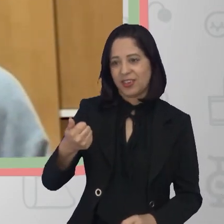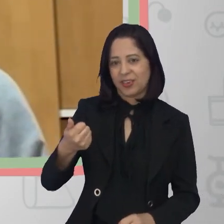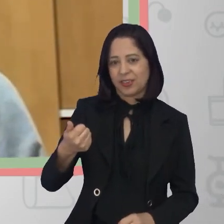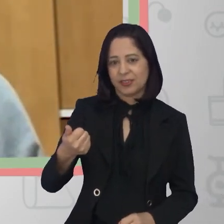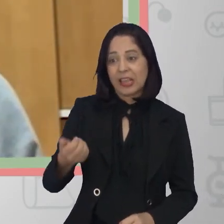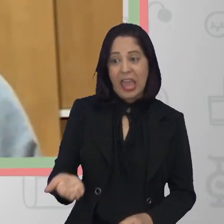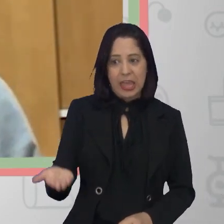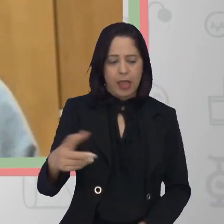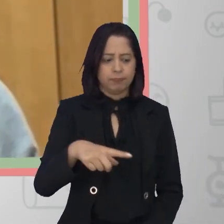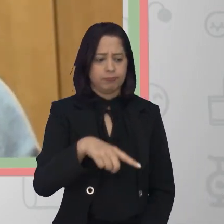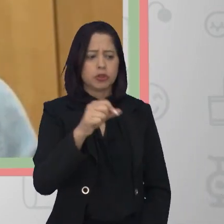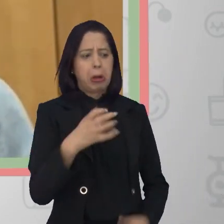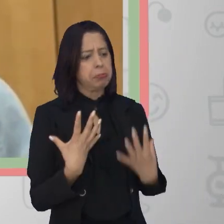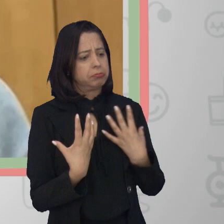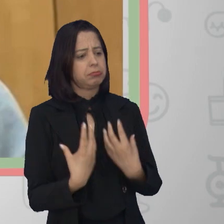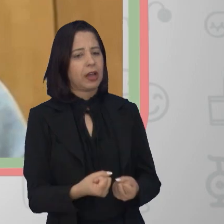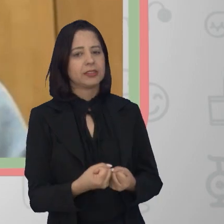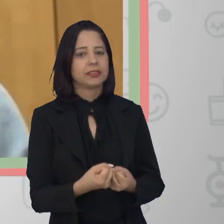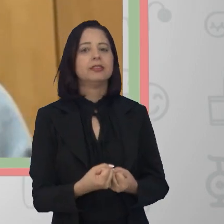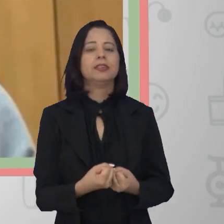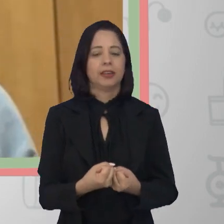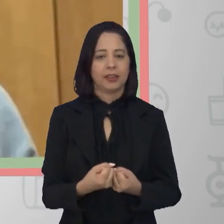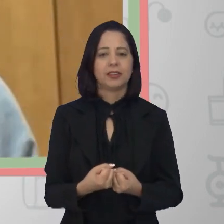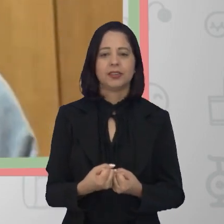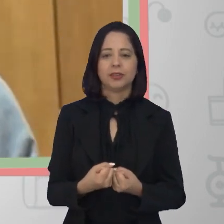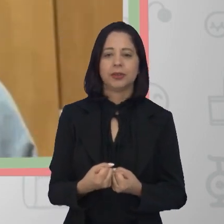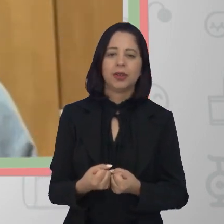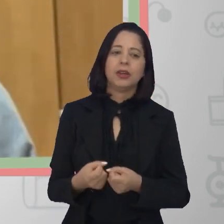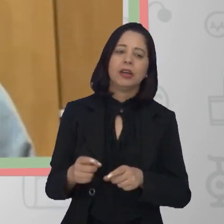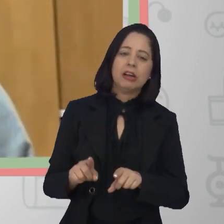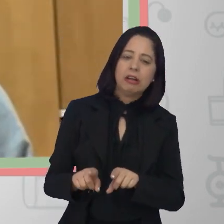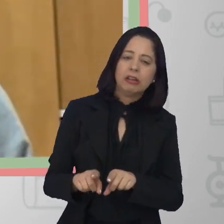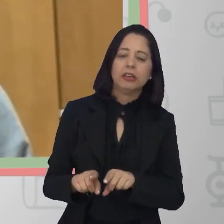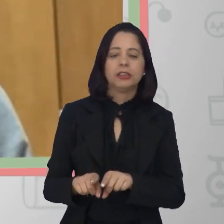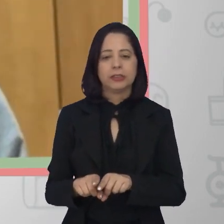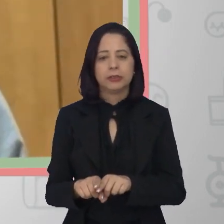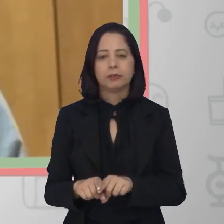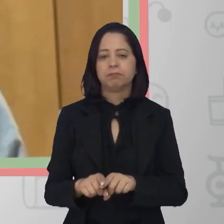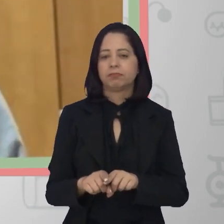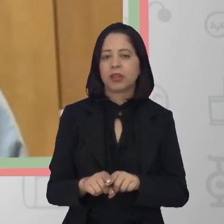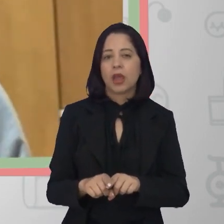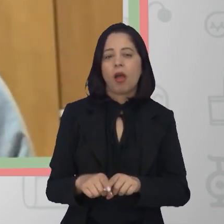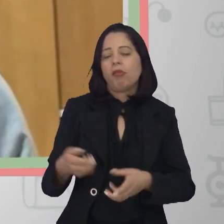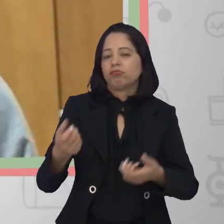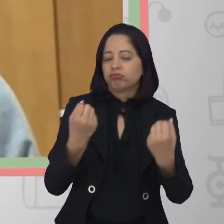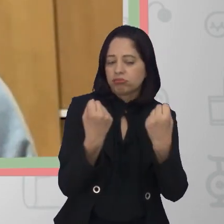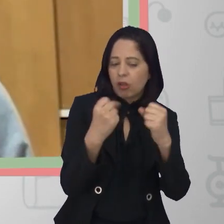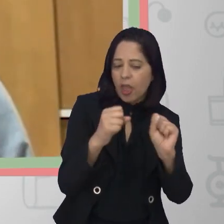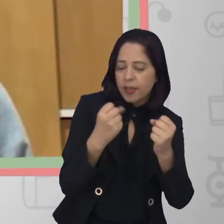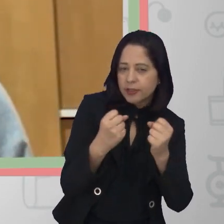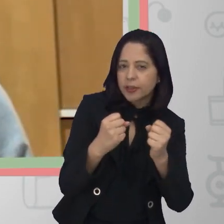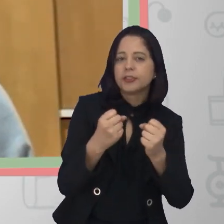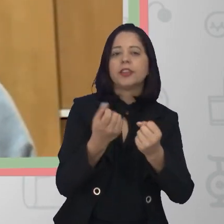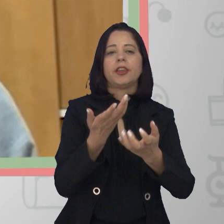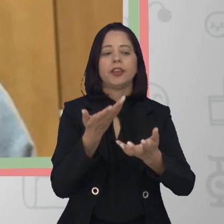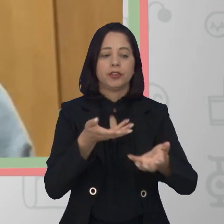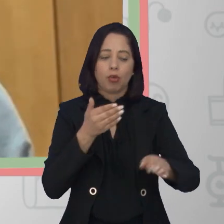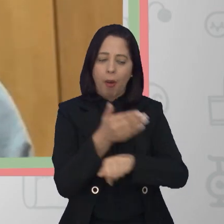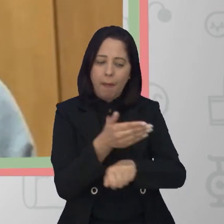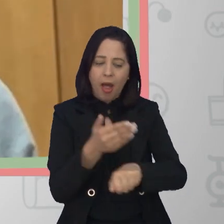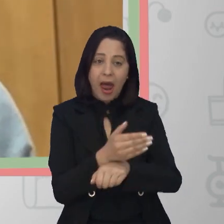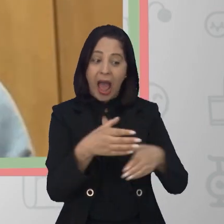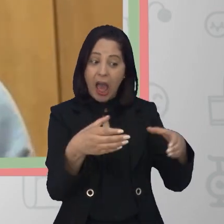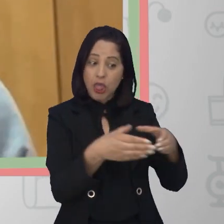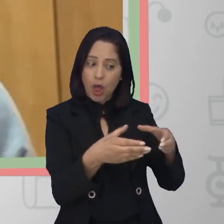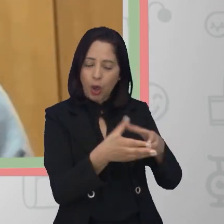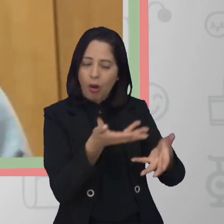escolha, né, através de um exercício, através de uma convivência com um grupo de pessoas que também estão